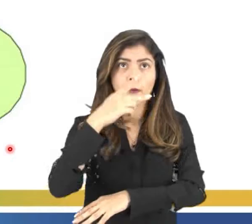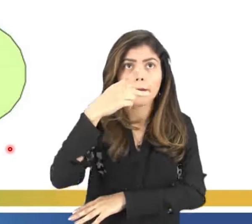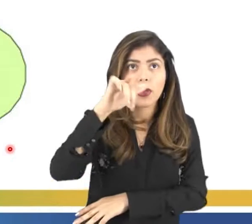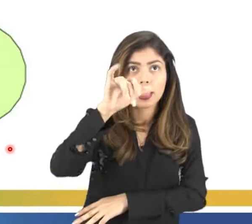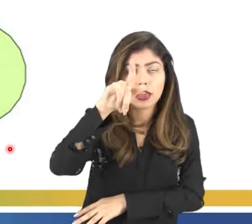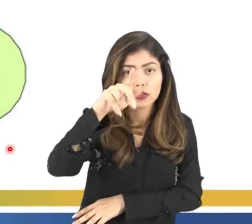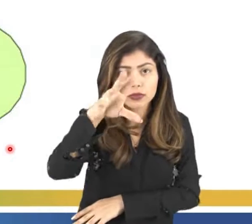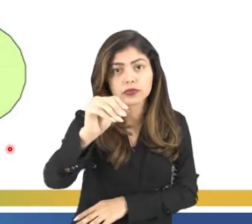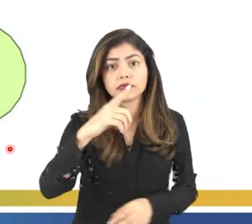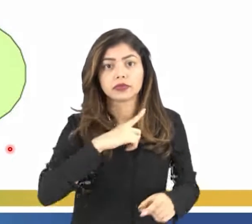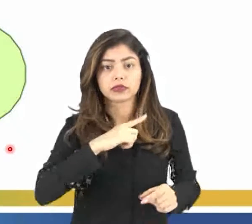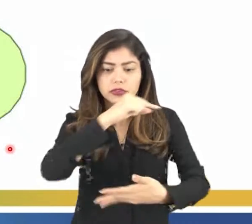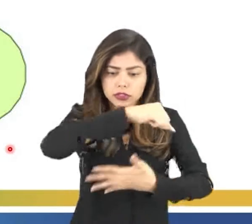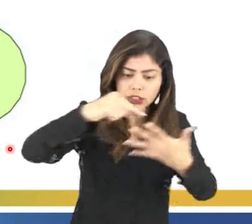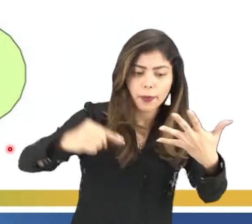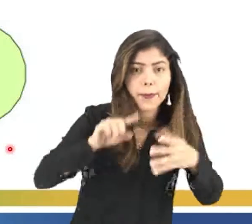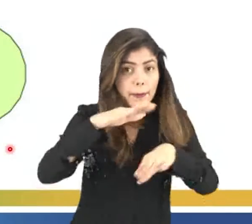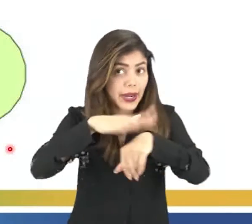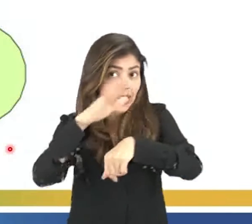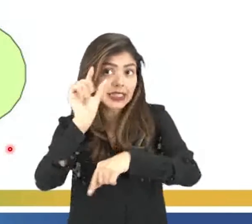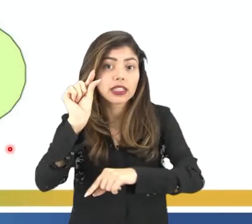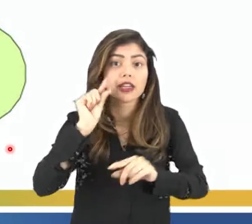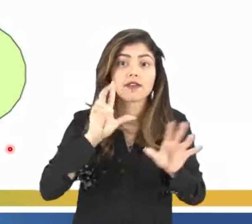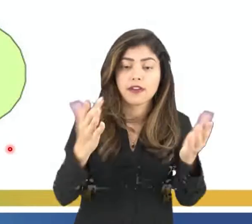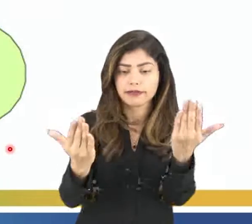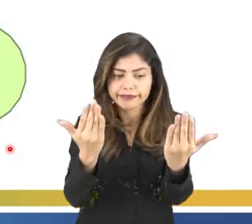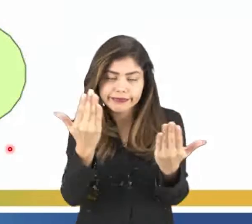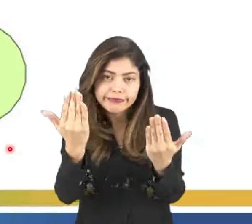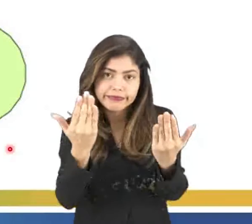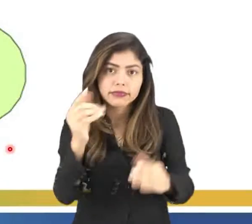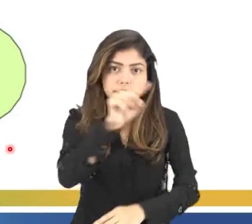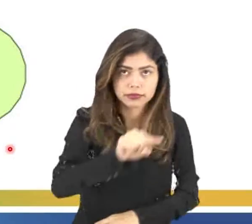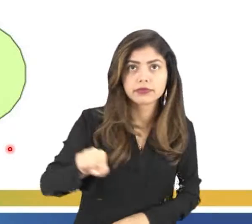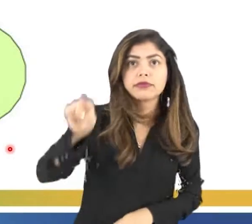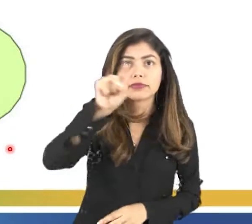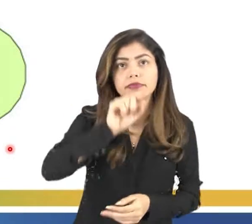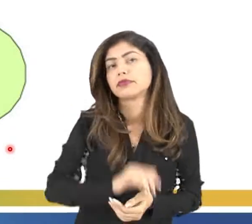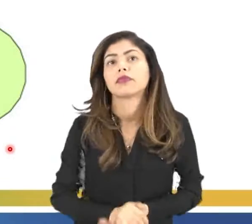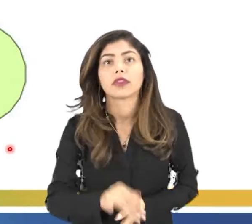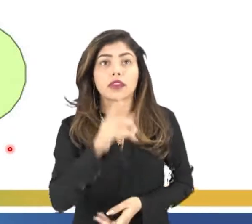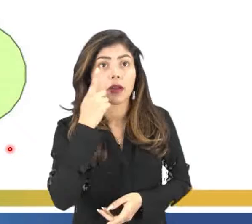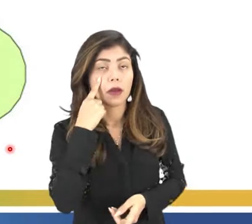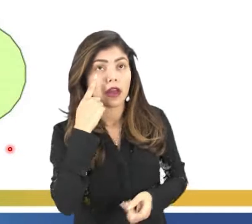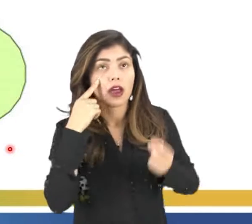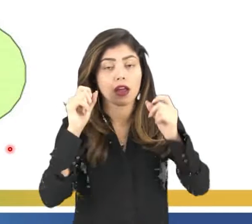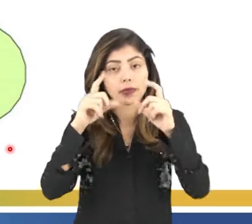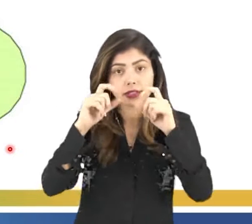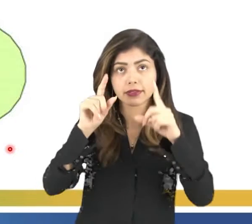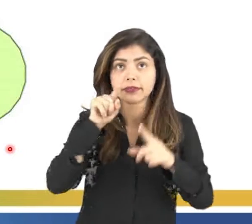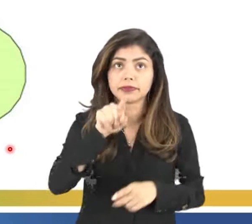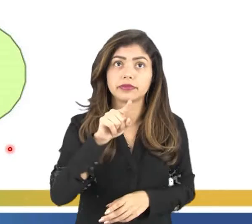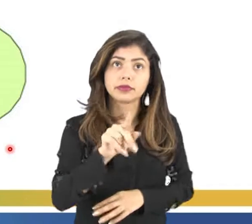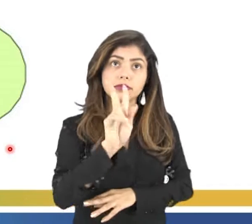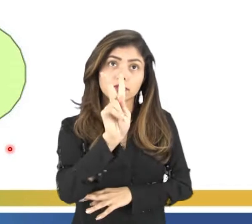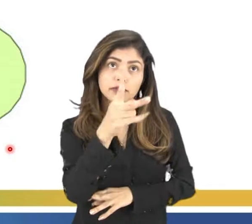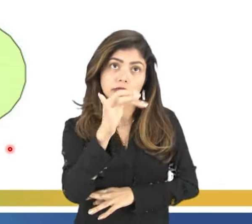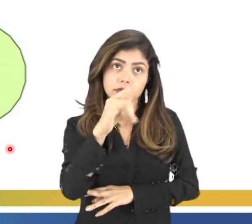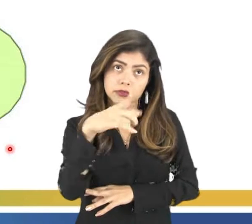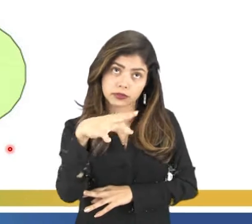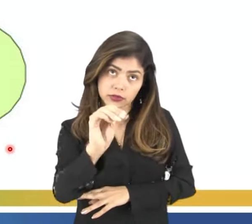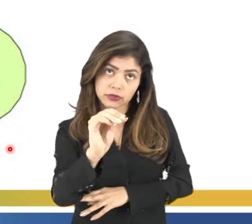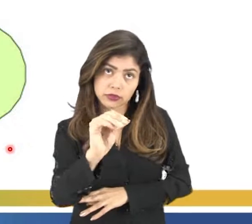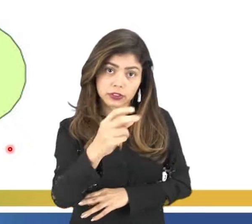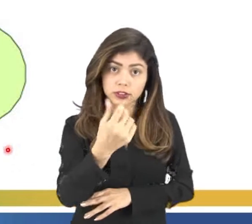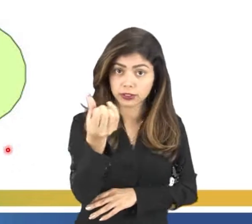Quanto mais lados um polígono apresenta, mais ele se assemelha a um círculo. Podemos observar aí, temos um hexágono, que